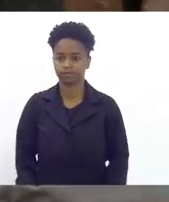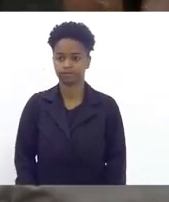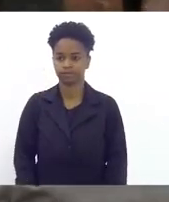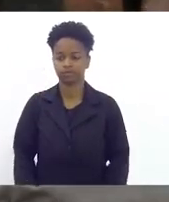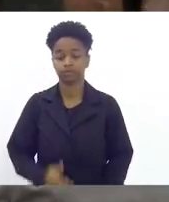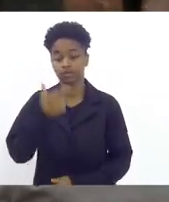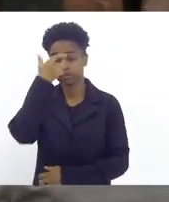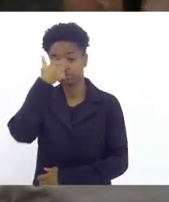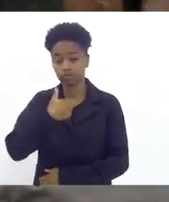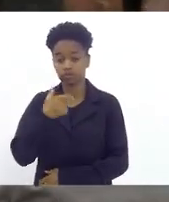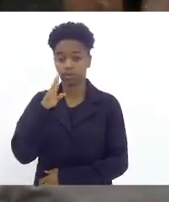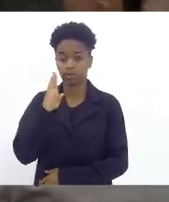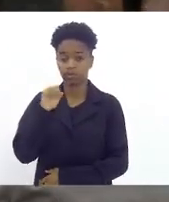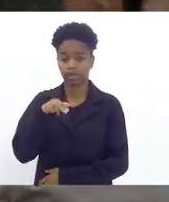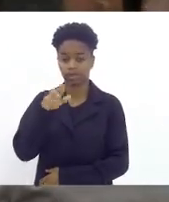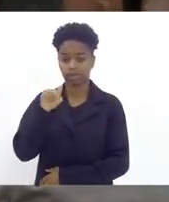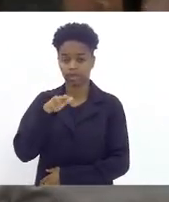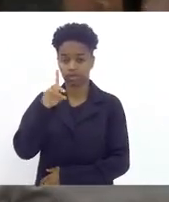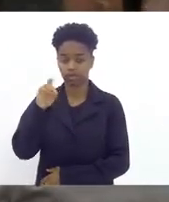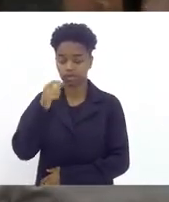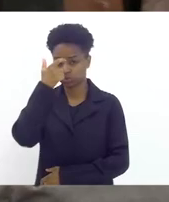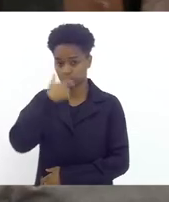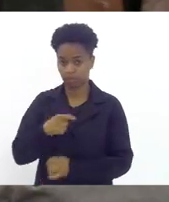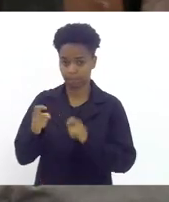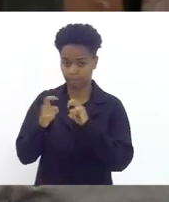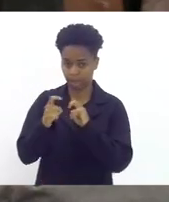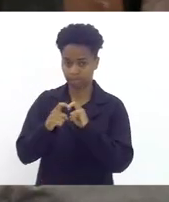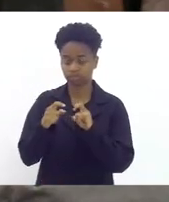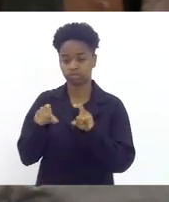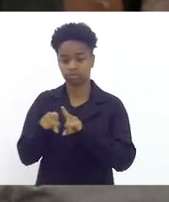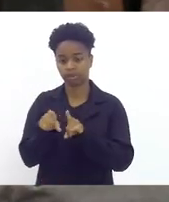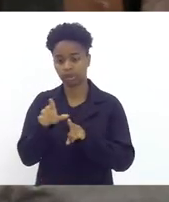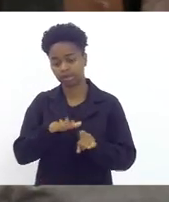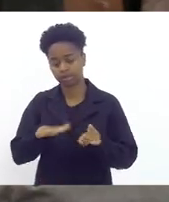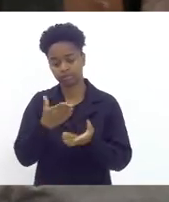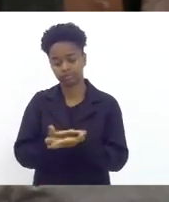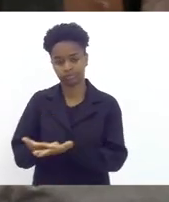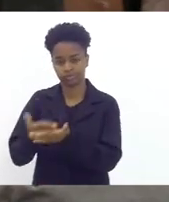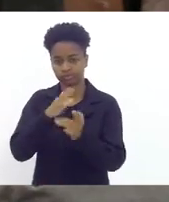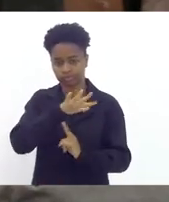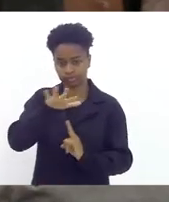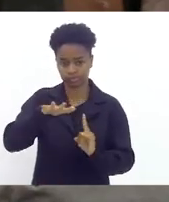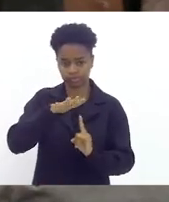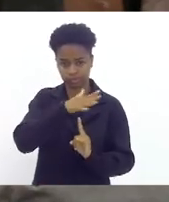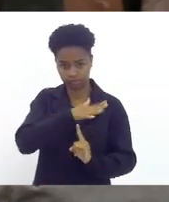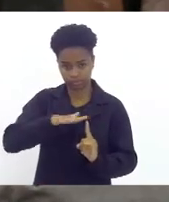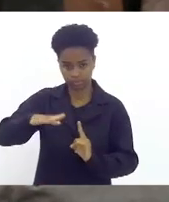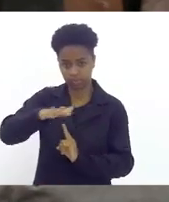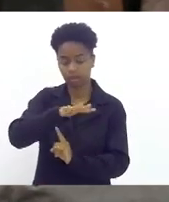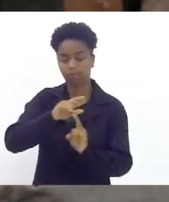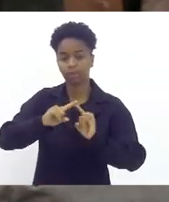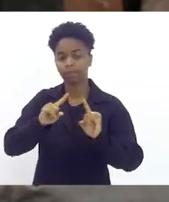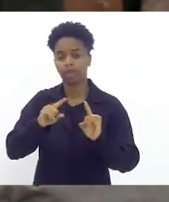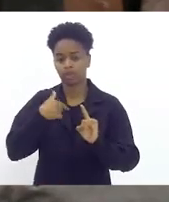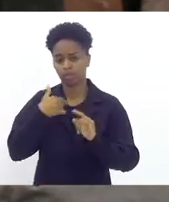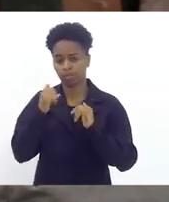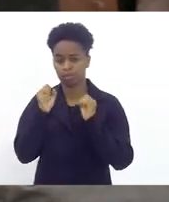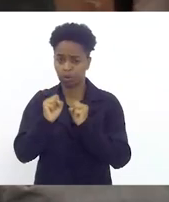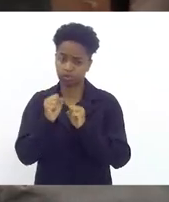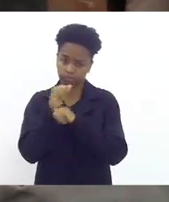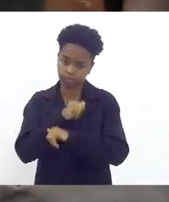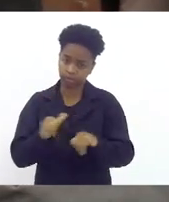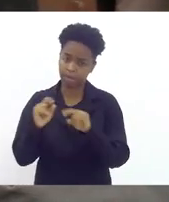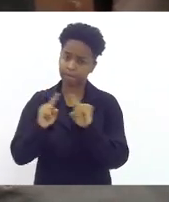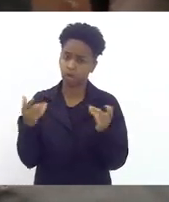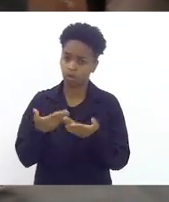o Bernardo foi eu sou médico ambientalista eu tenho alguma coisa para dizer mas aqui eu venho muito mais para aprender né porque não